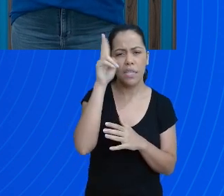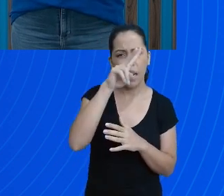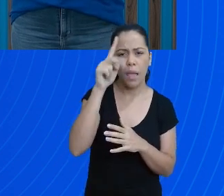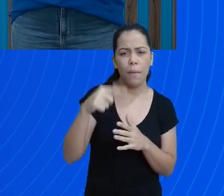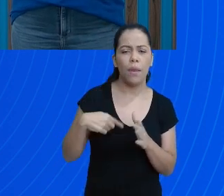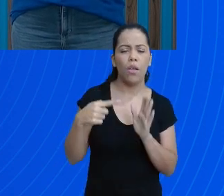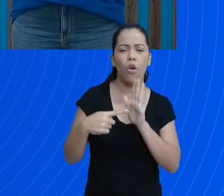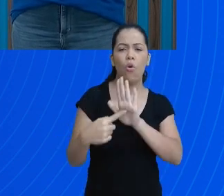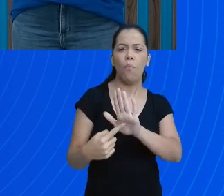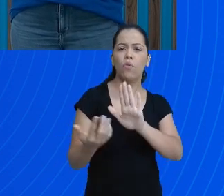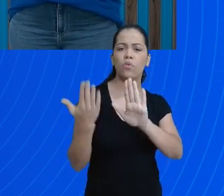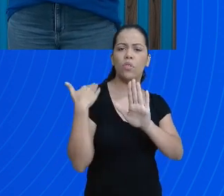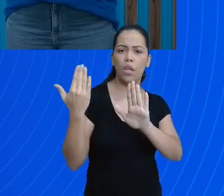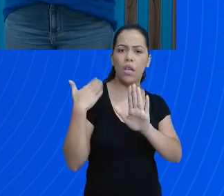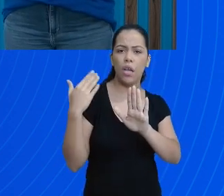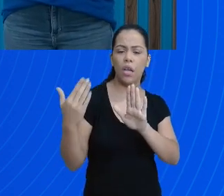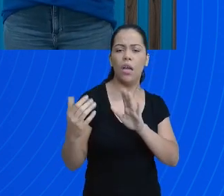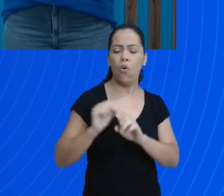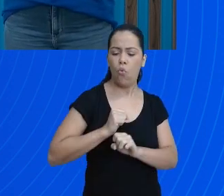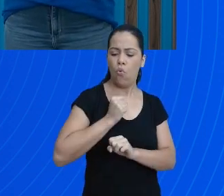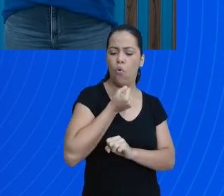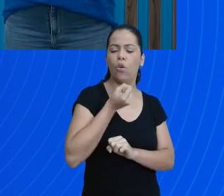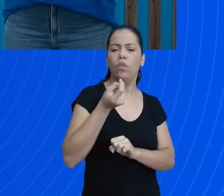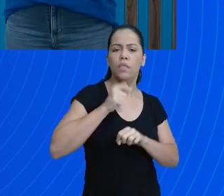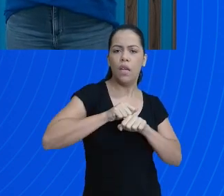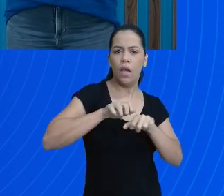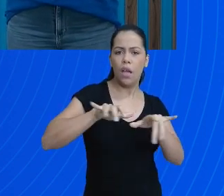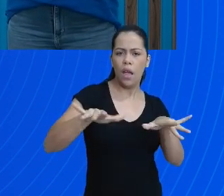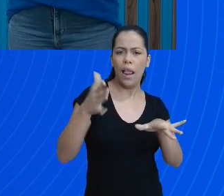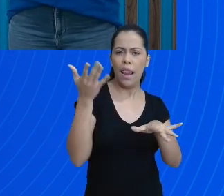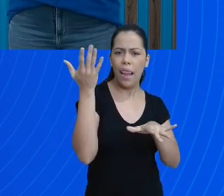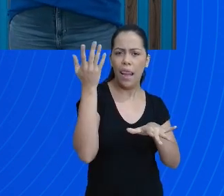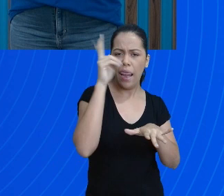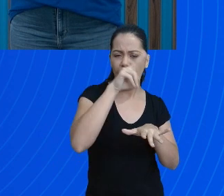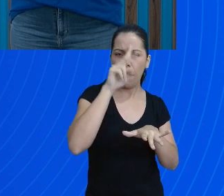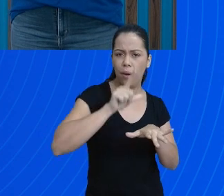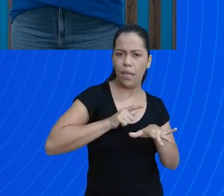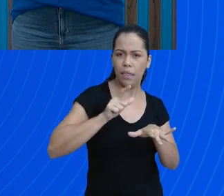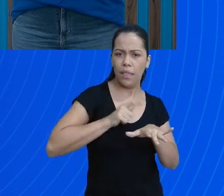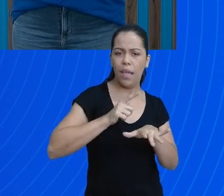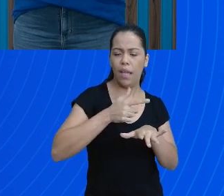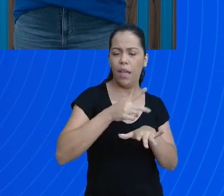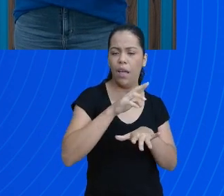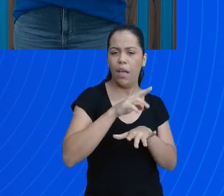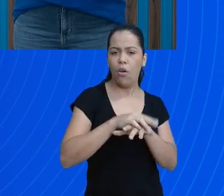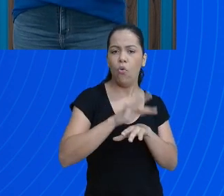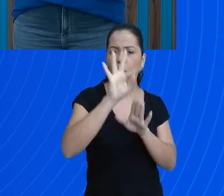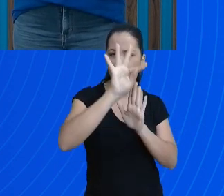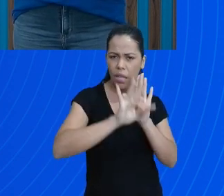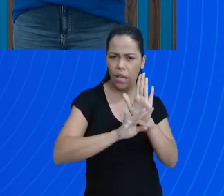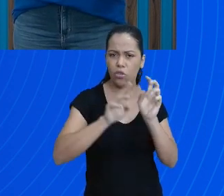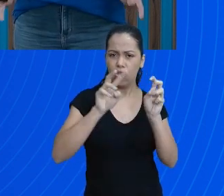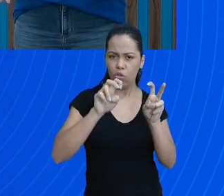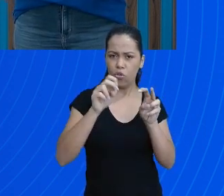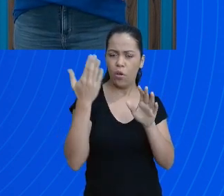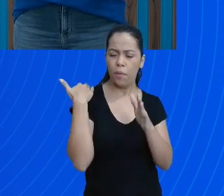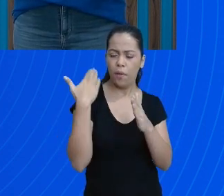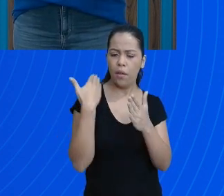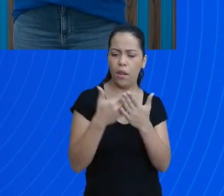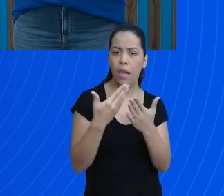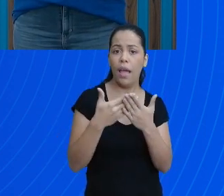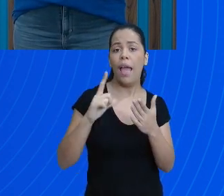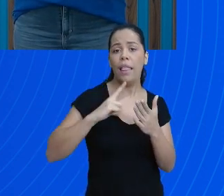sobre o livro O Ódio que Você Semeia, a gente tinha, no comecinho da resenha, justamente essas